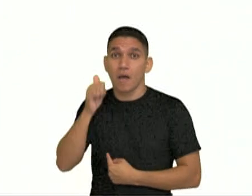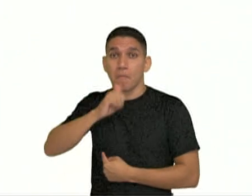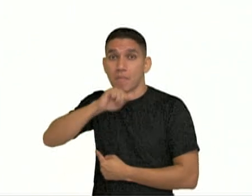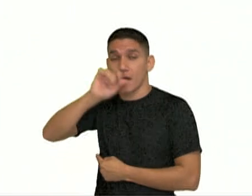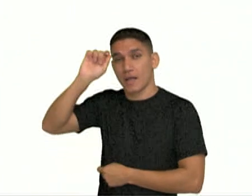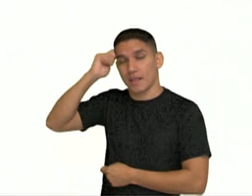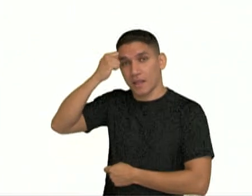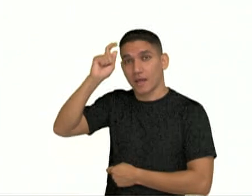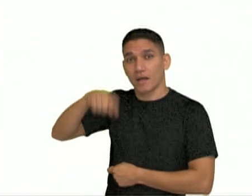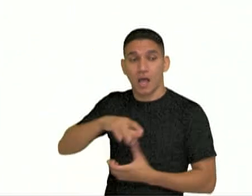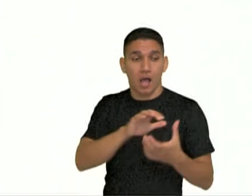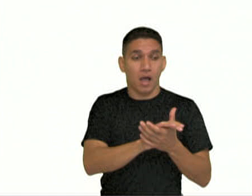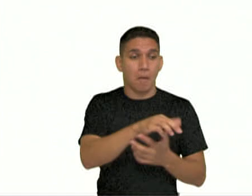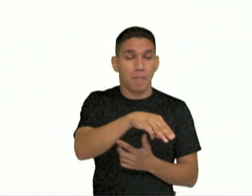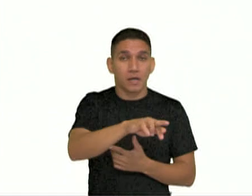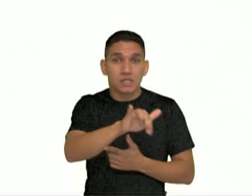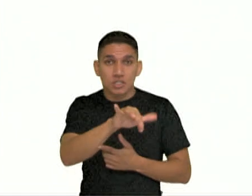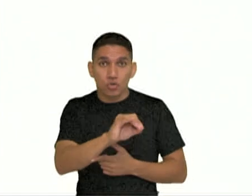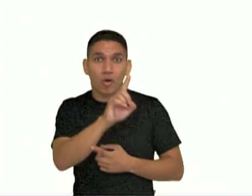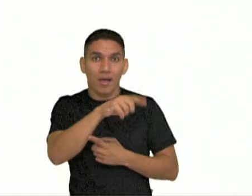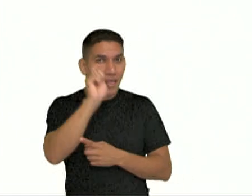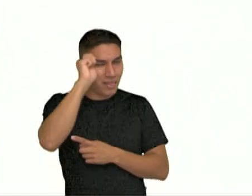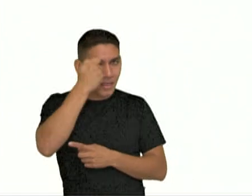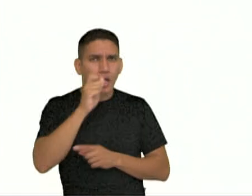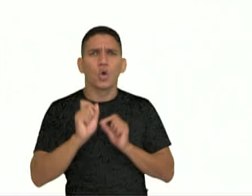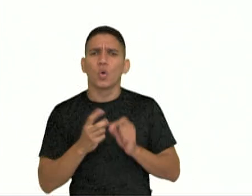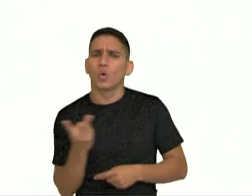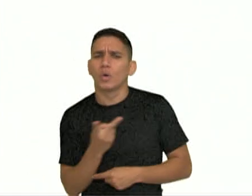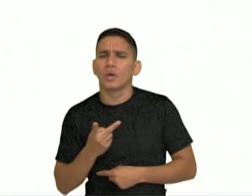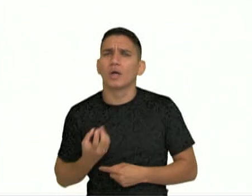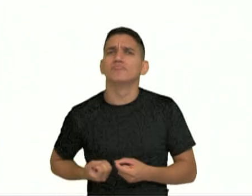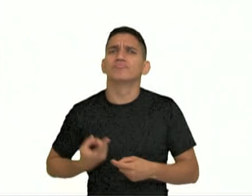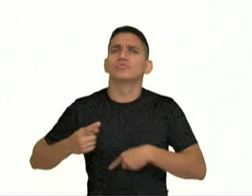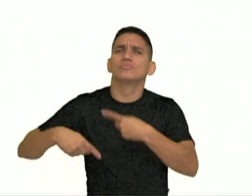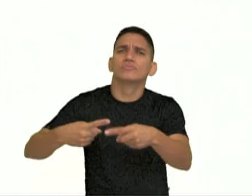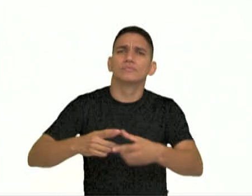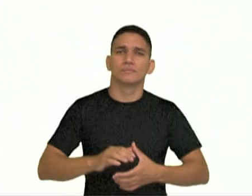negro. Quais as probabilidades dos descendentes desse casal?